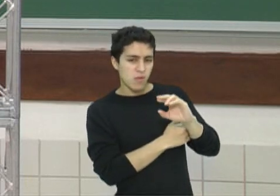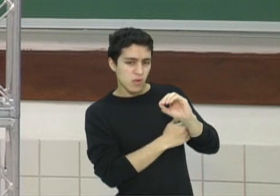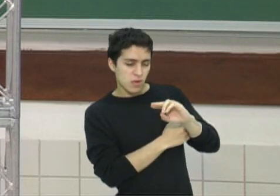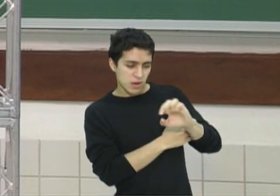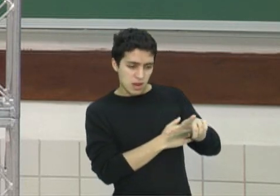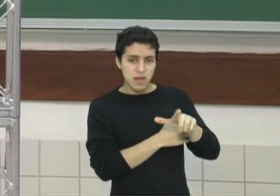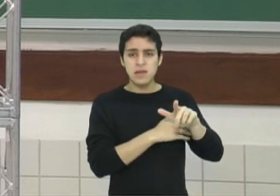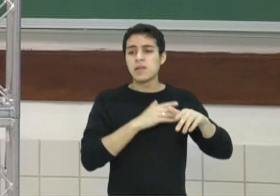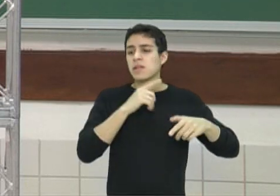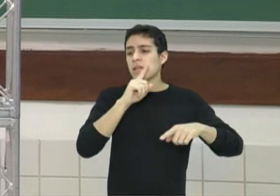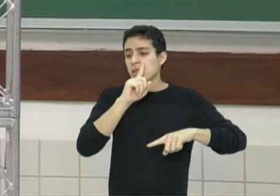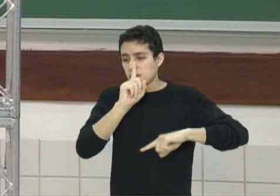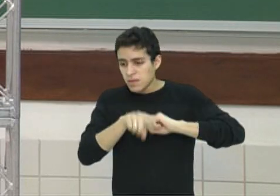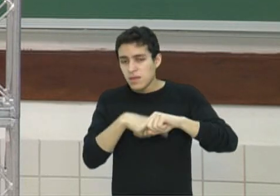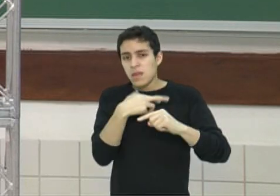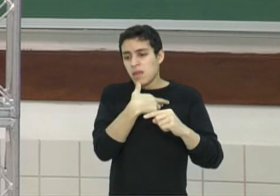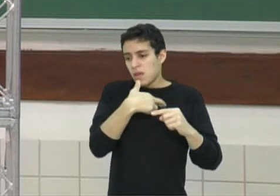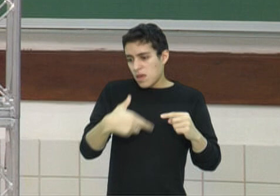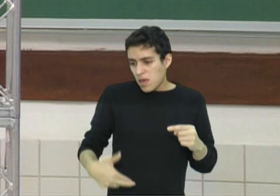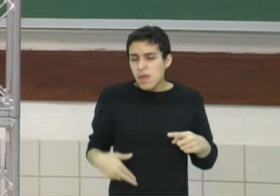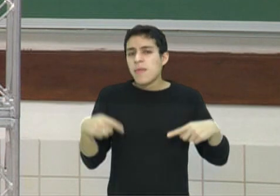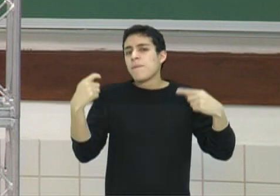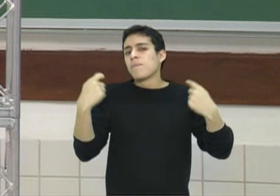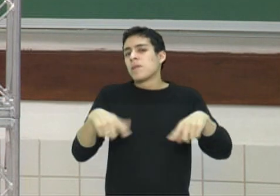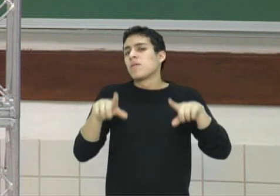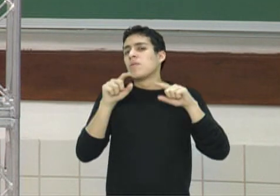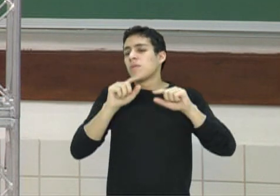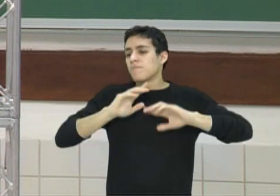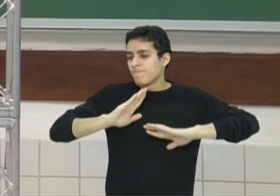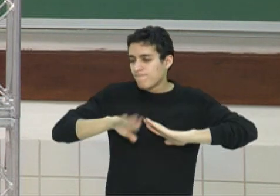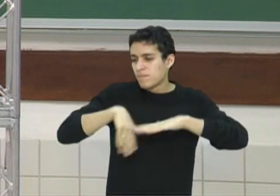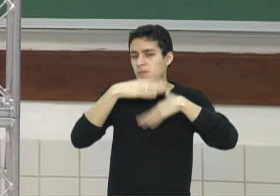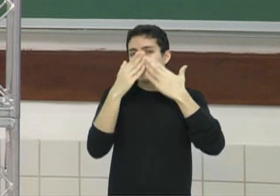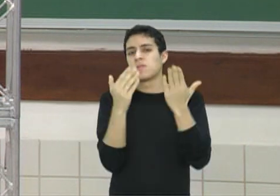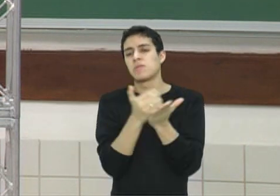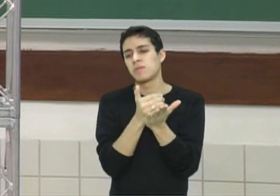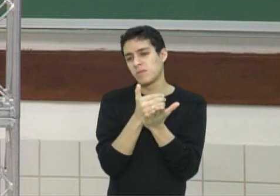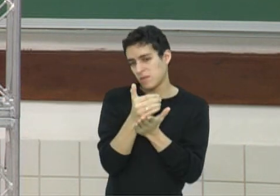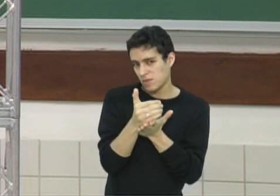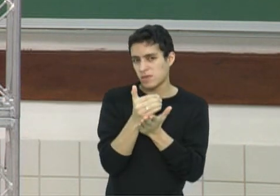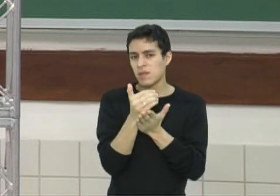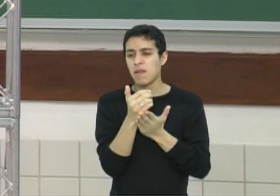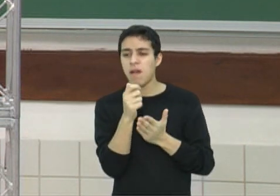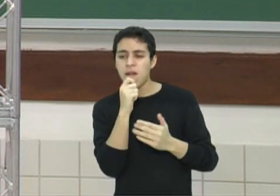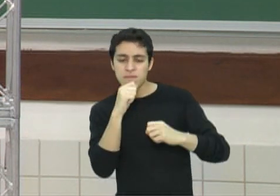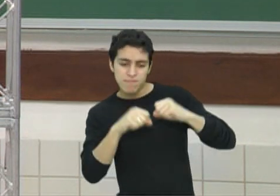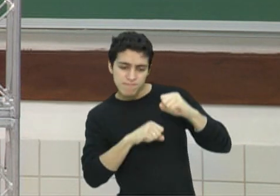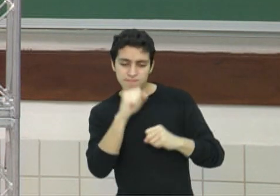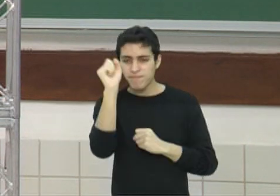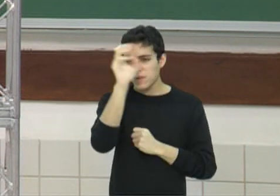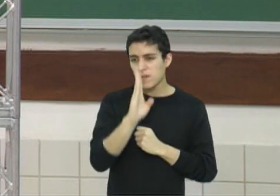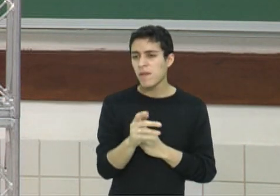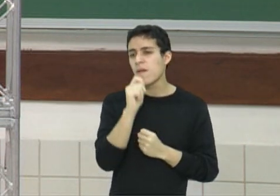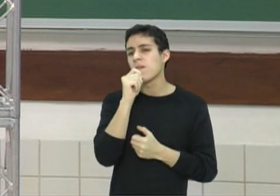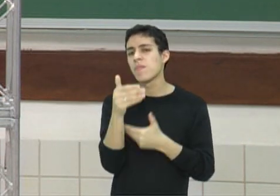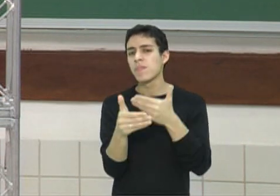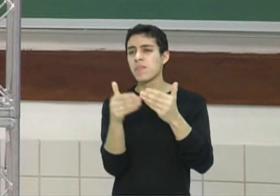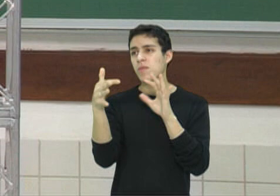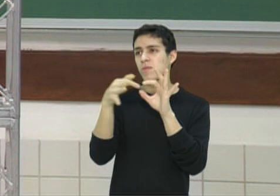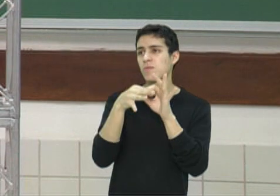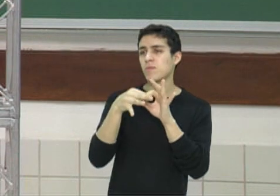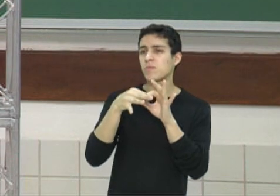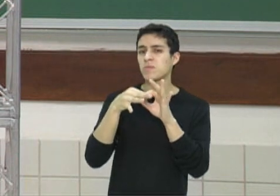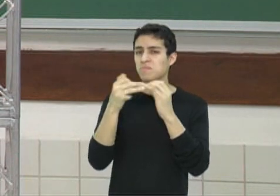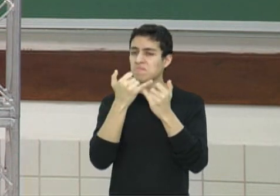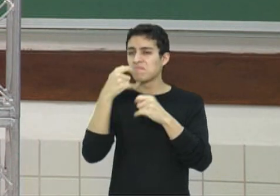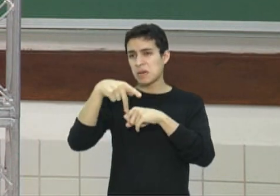repente vai se tornar república. Existe a necessidade do crescimento. Estava começando a era industrial. O Brasil estava começando a desenvolver como um país